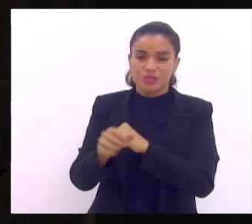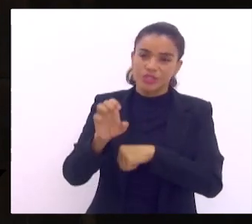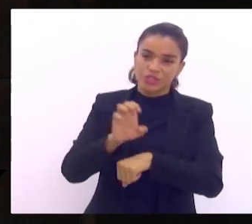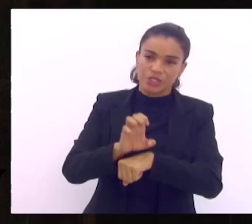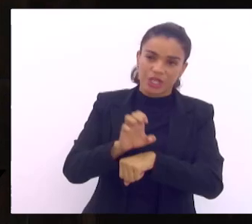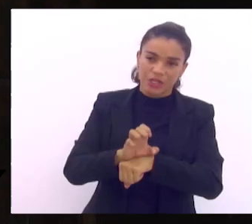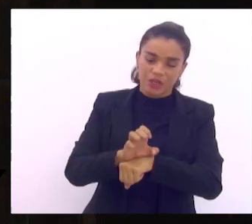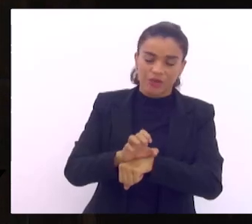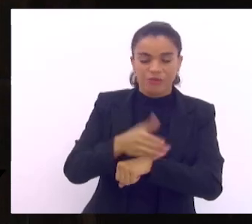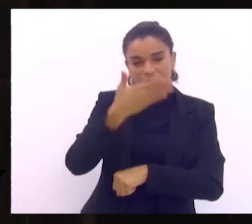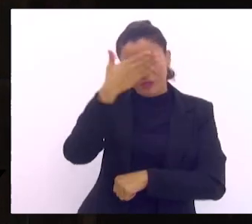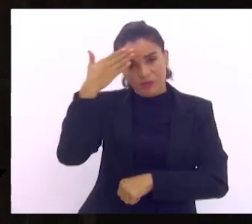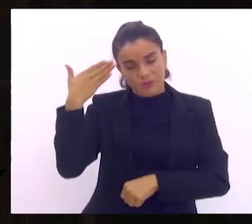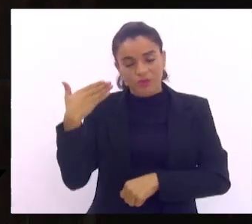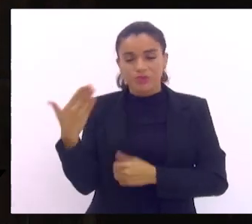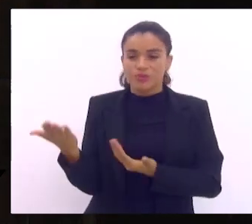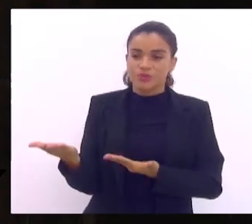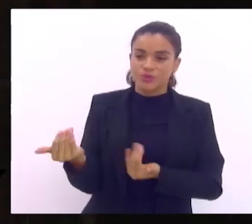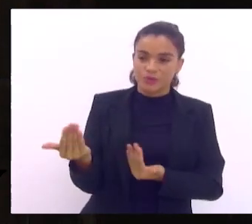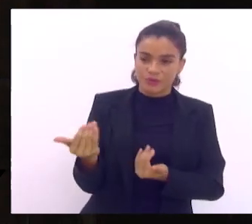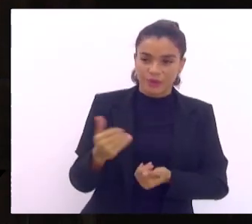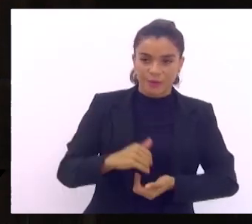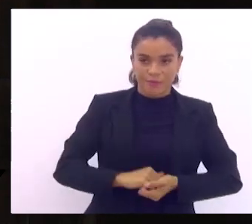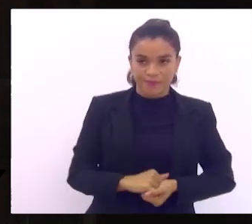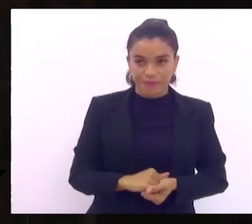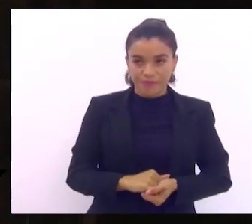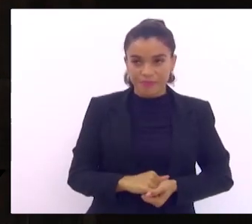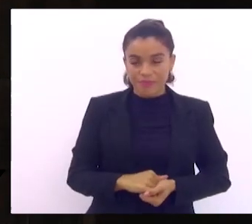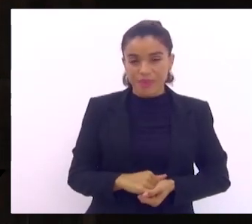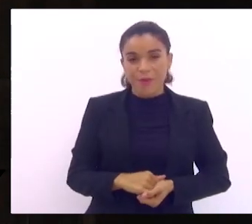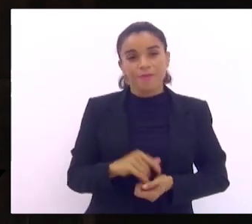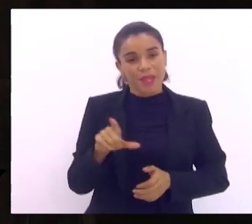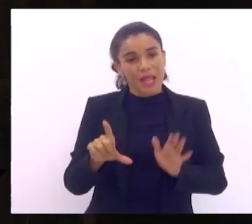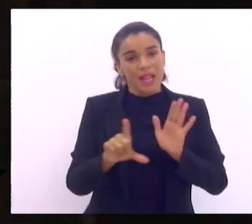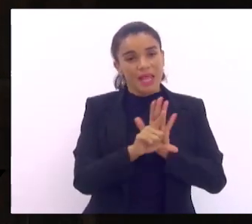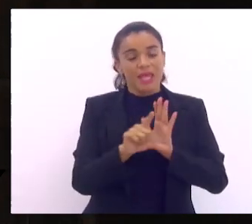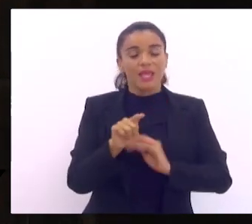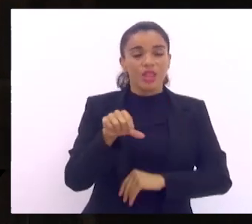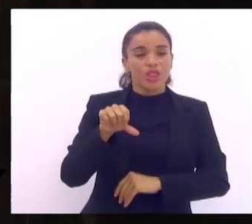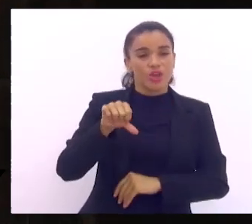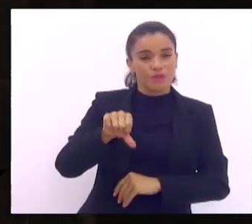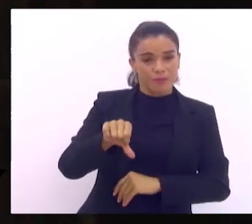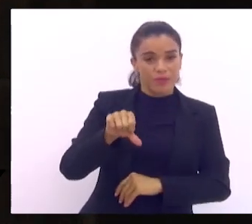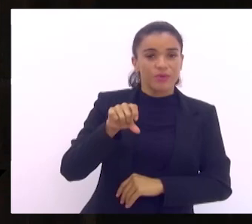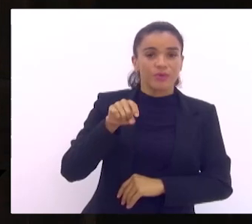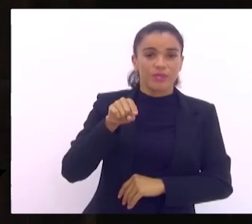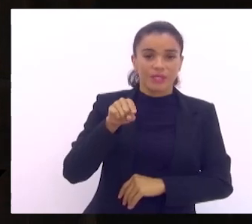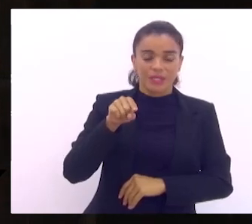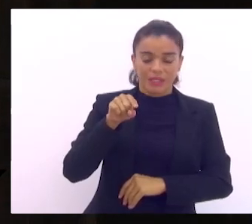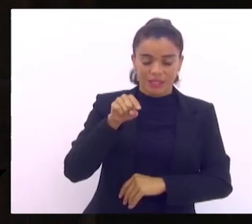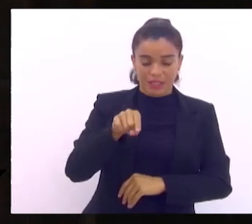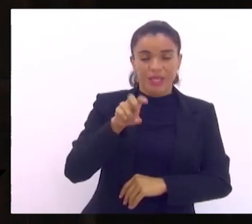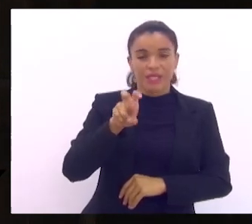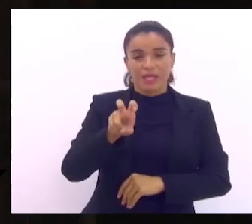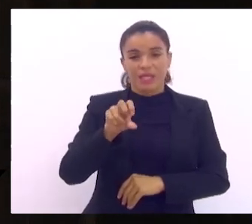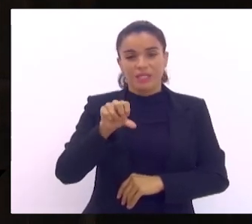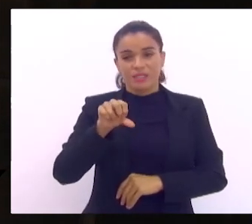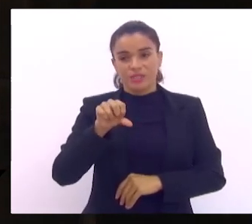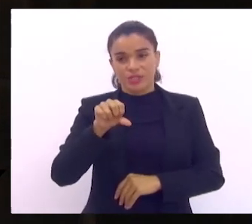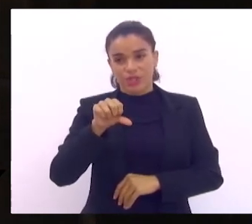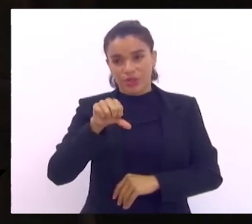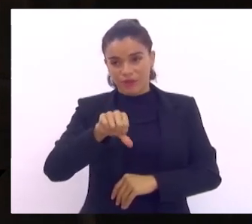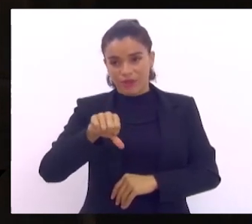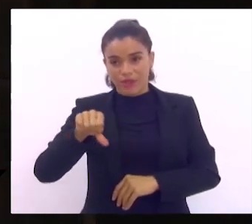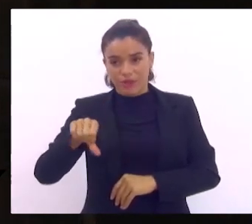Estadual, Esporte, Lazer e Juventude. Esse fundo, essa lei 9.589, foi criada aqui